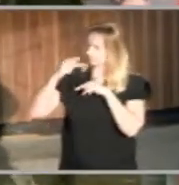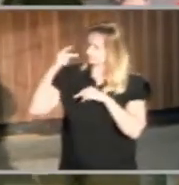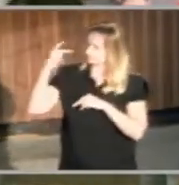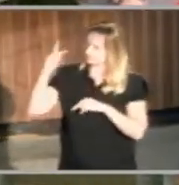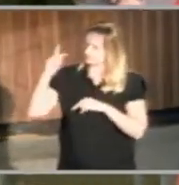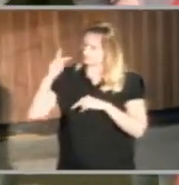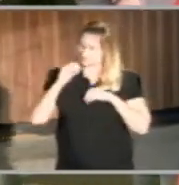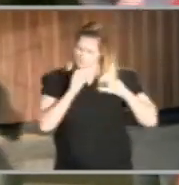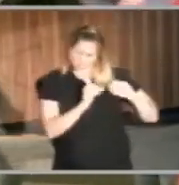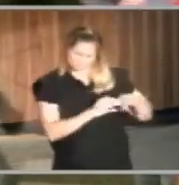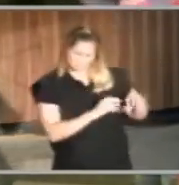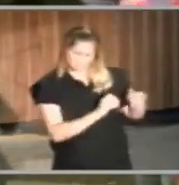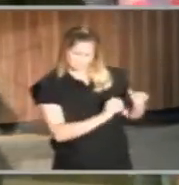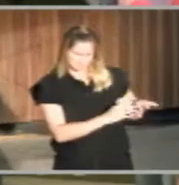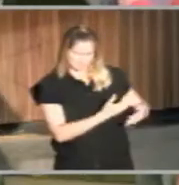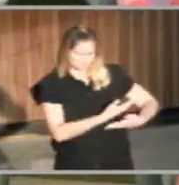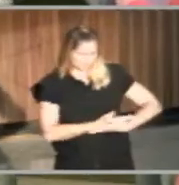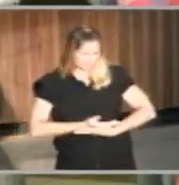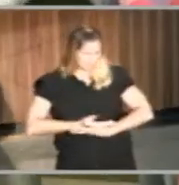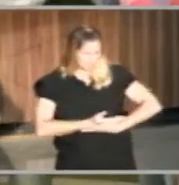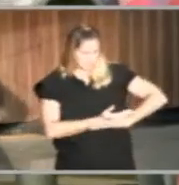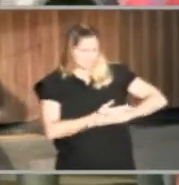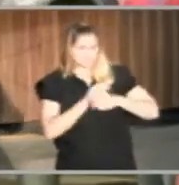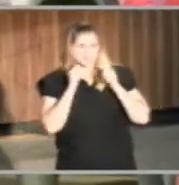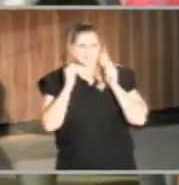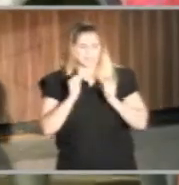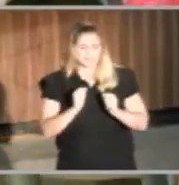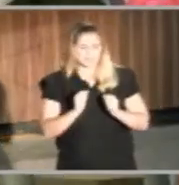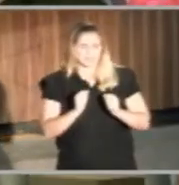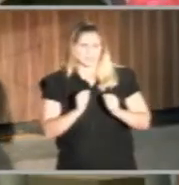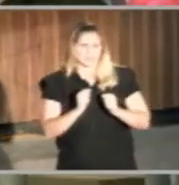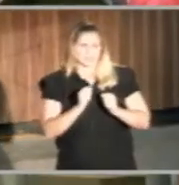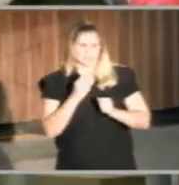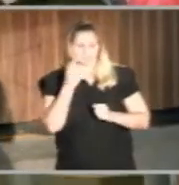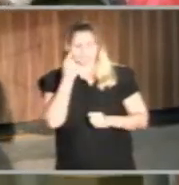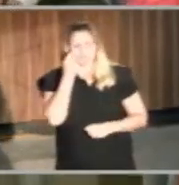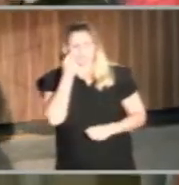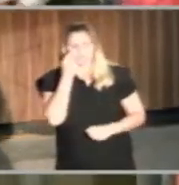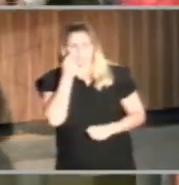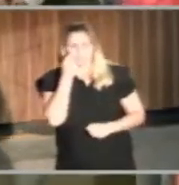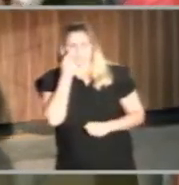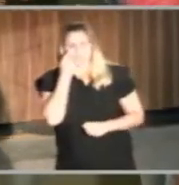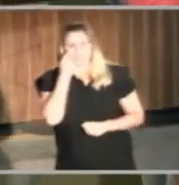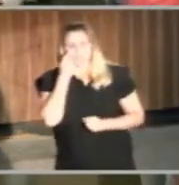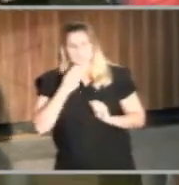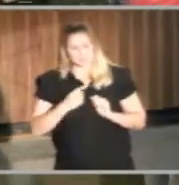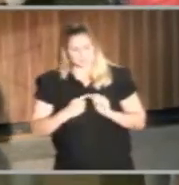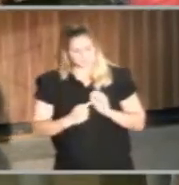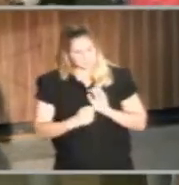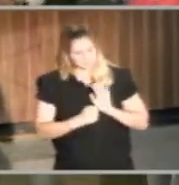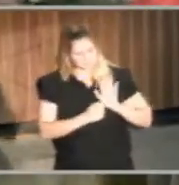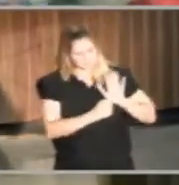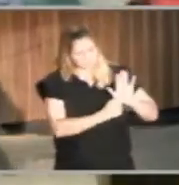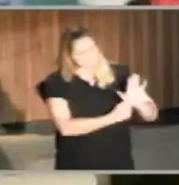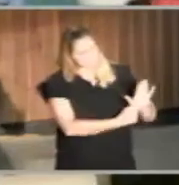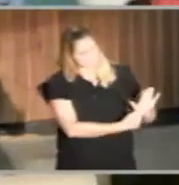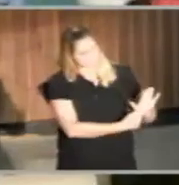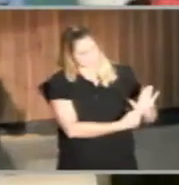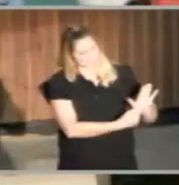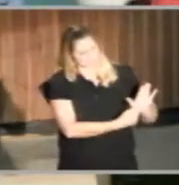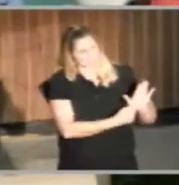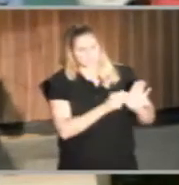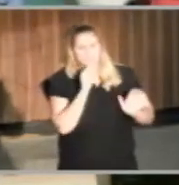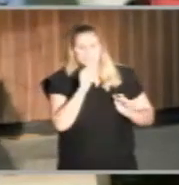ela possa ouvir através deles e do exemplo deles aquilo que Jesus tem para ela.